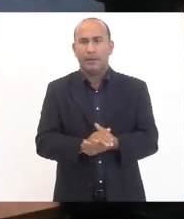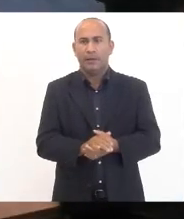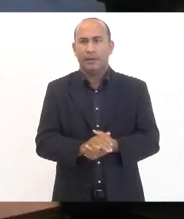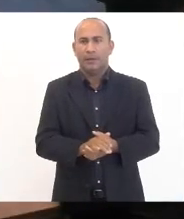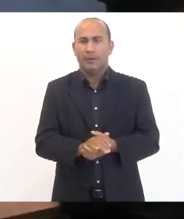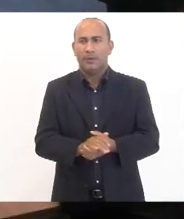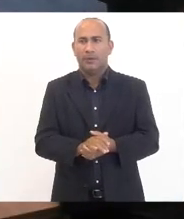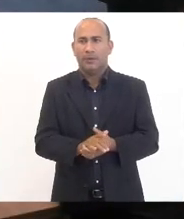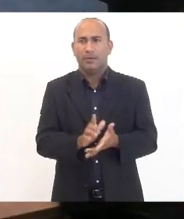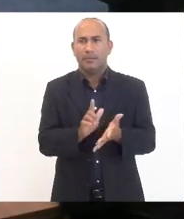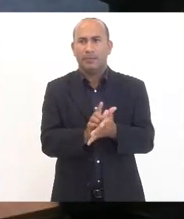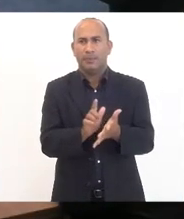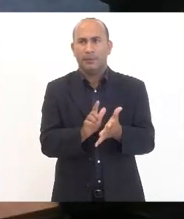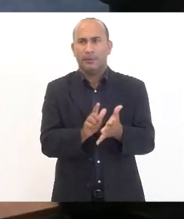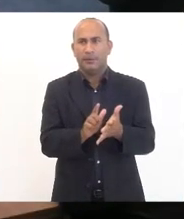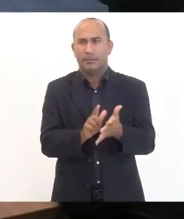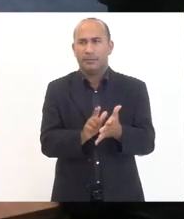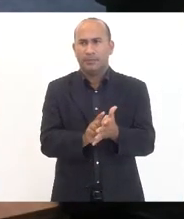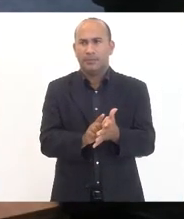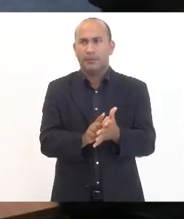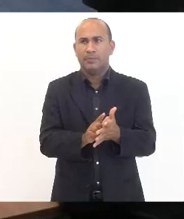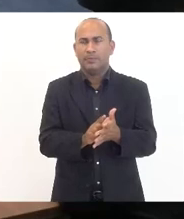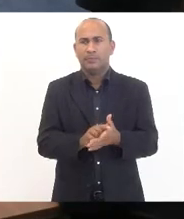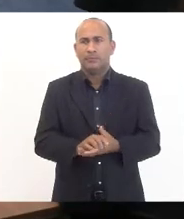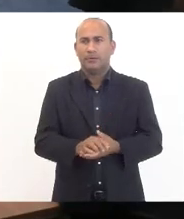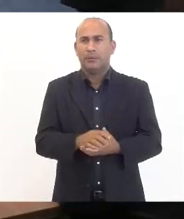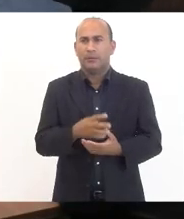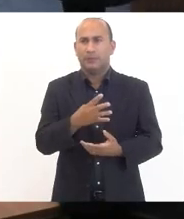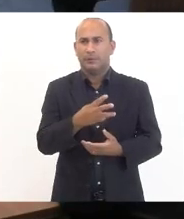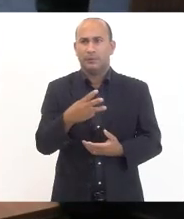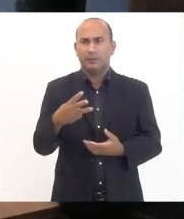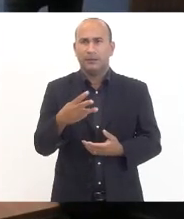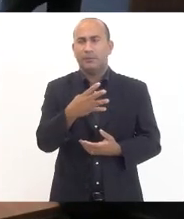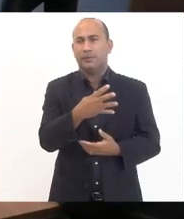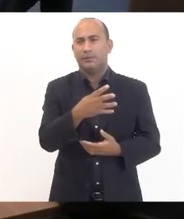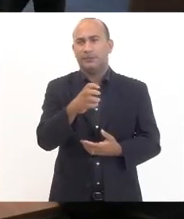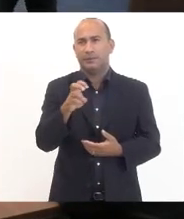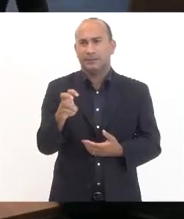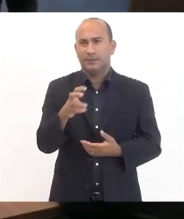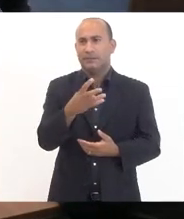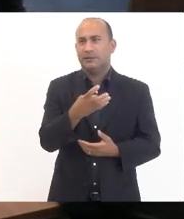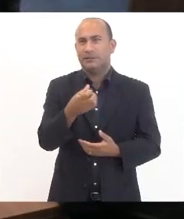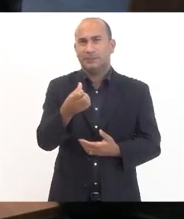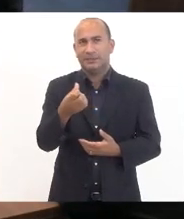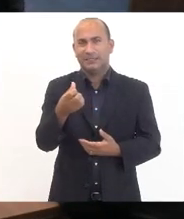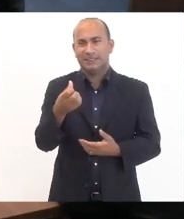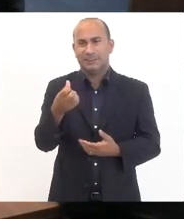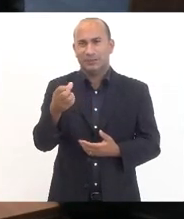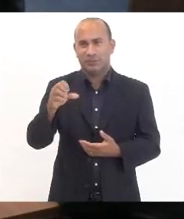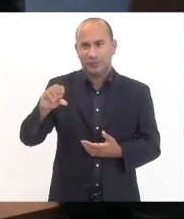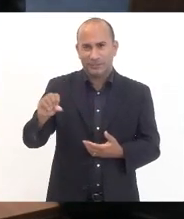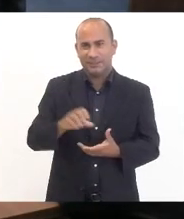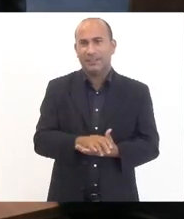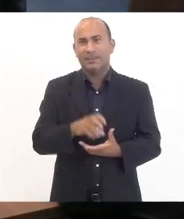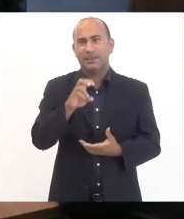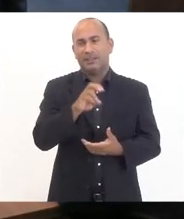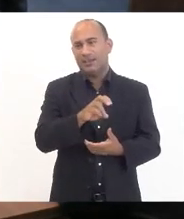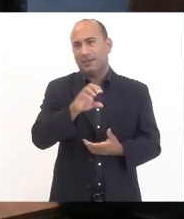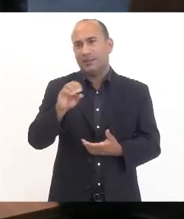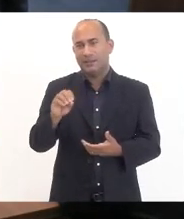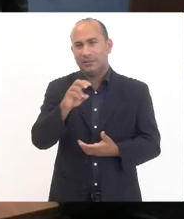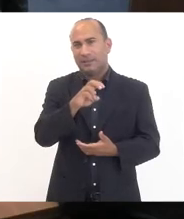39º da pauta, 40º, 41º, 43º, 45º, 46º,